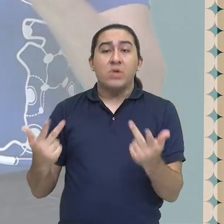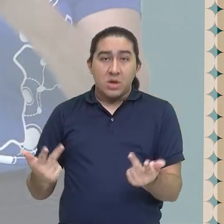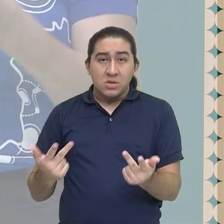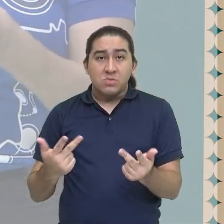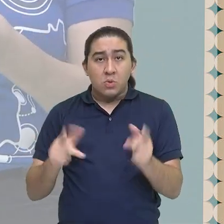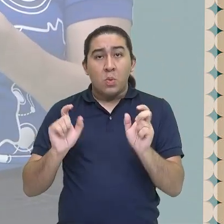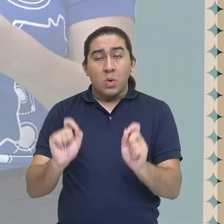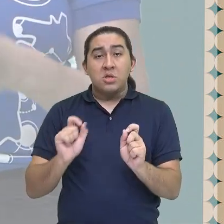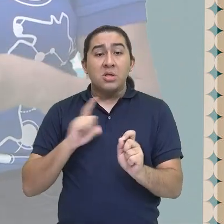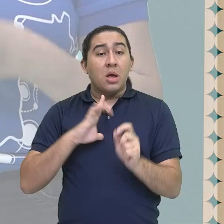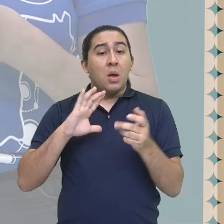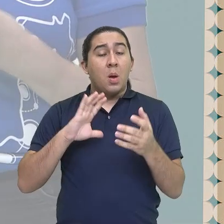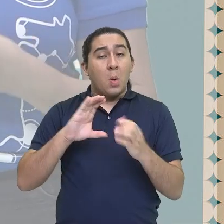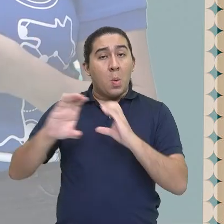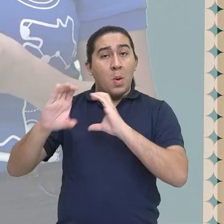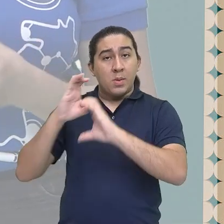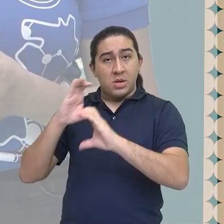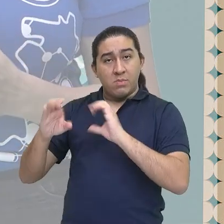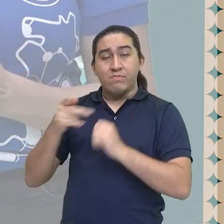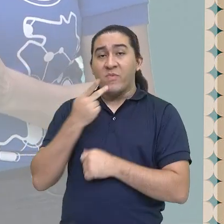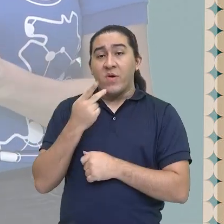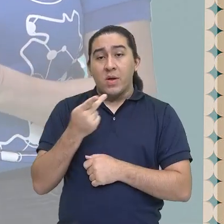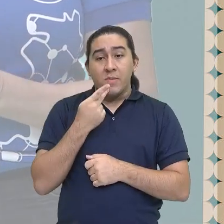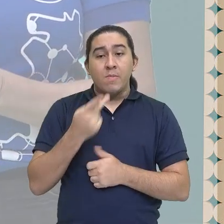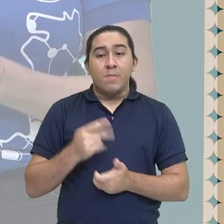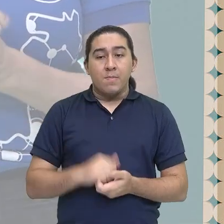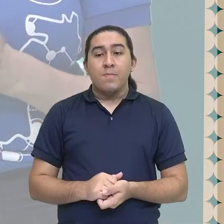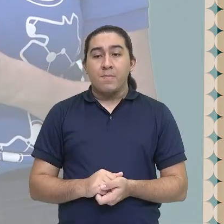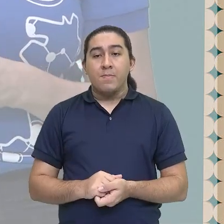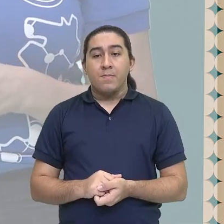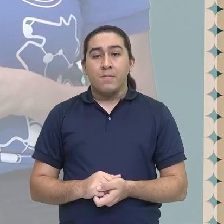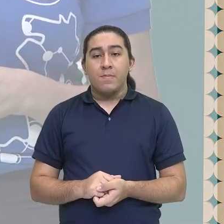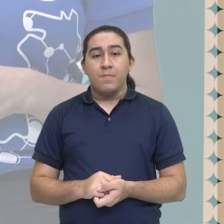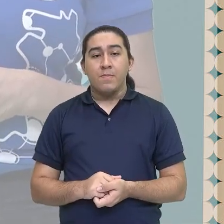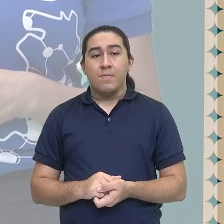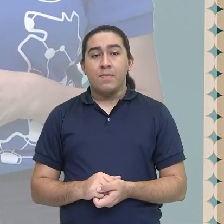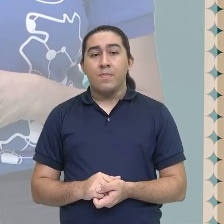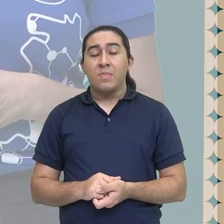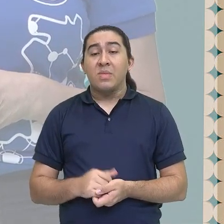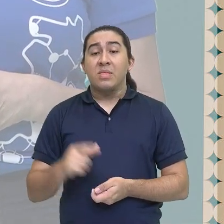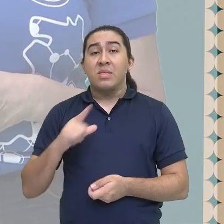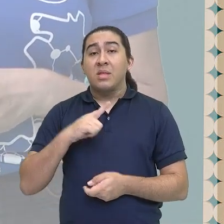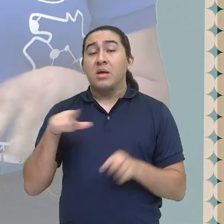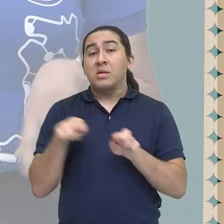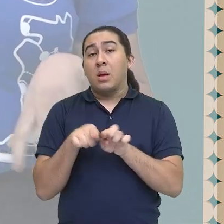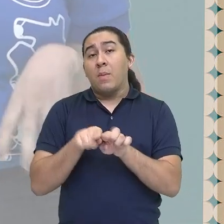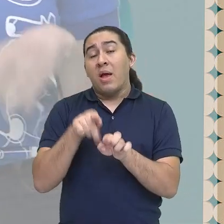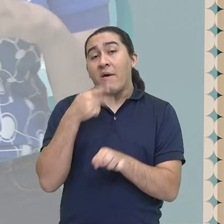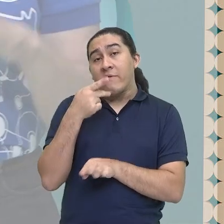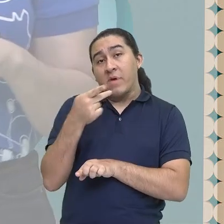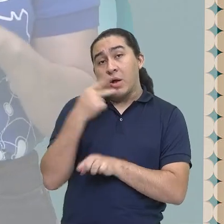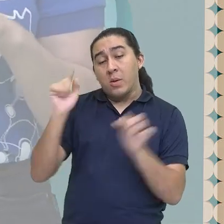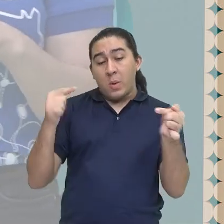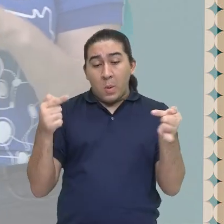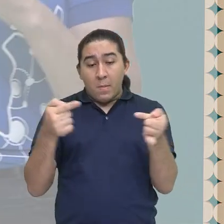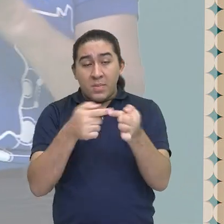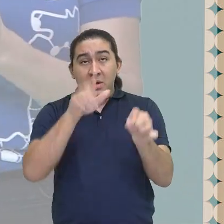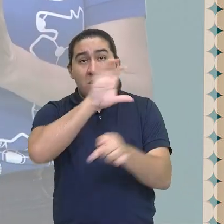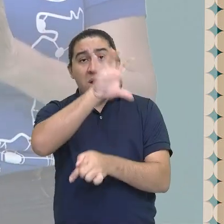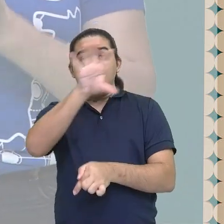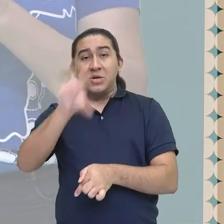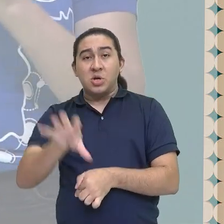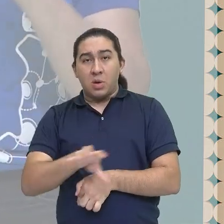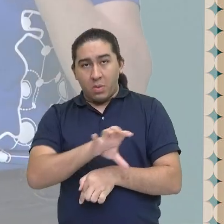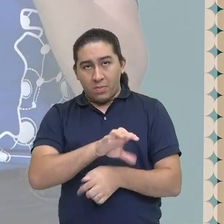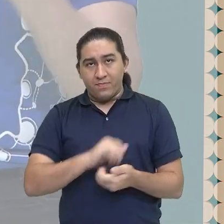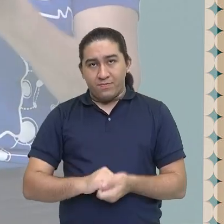de se comunicar, de falar. Então, temos os sotaques regionais. Vocês já ouviram falar